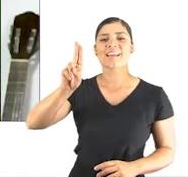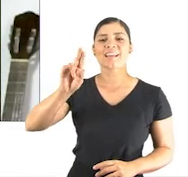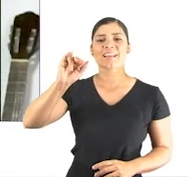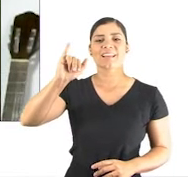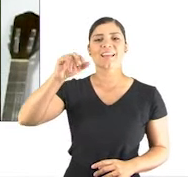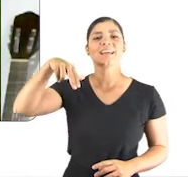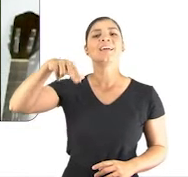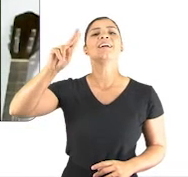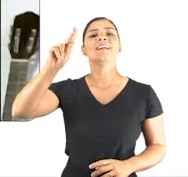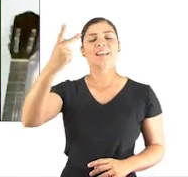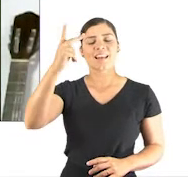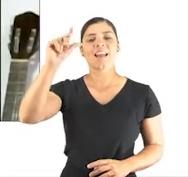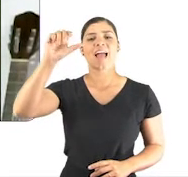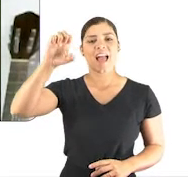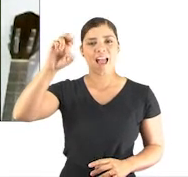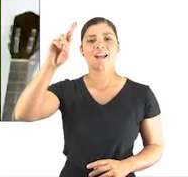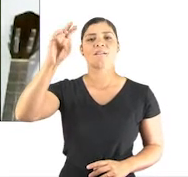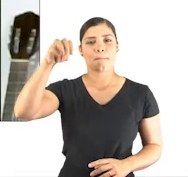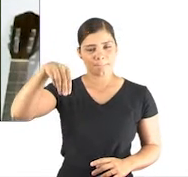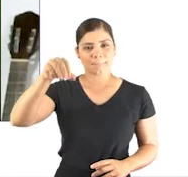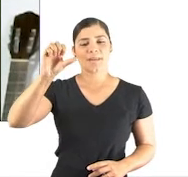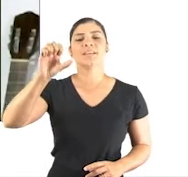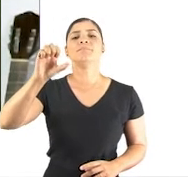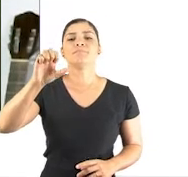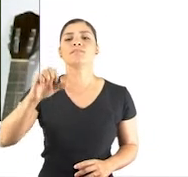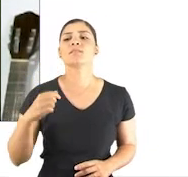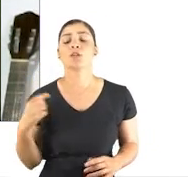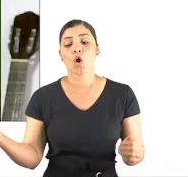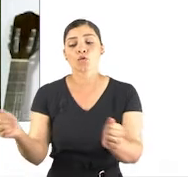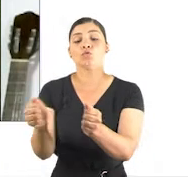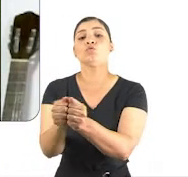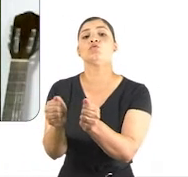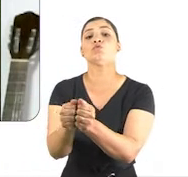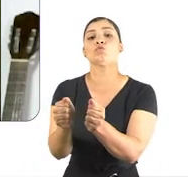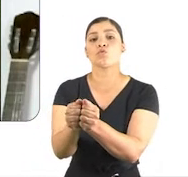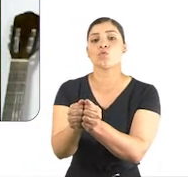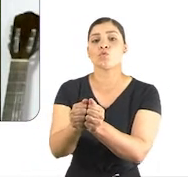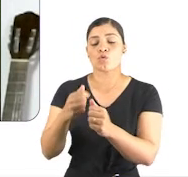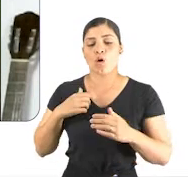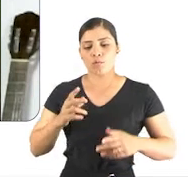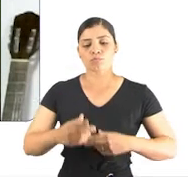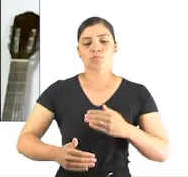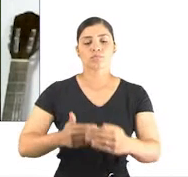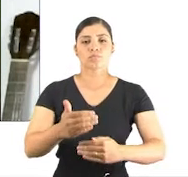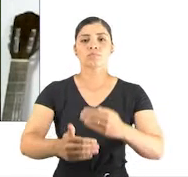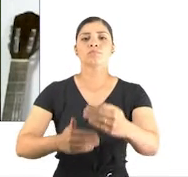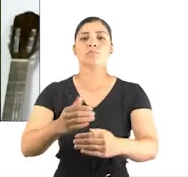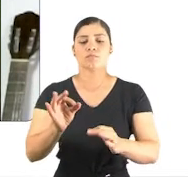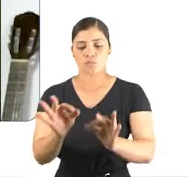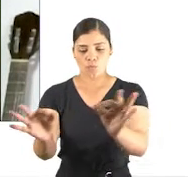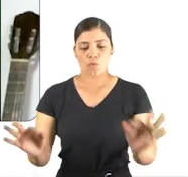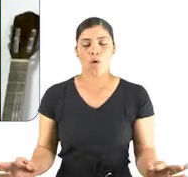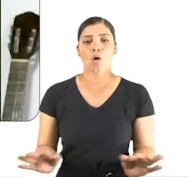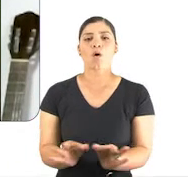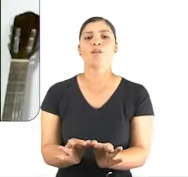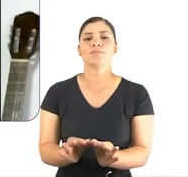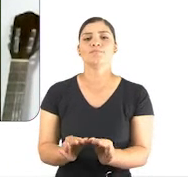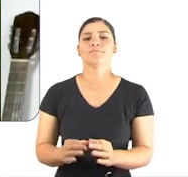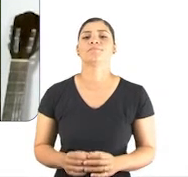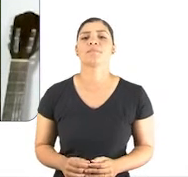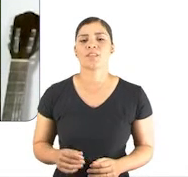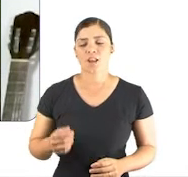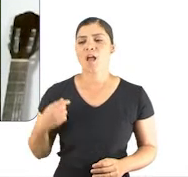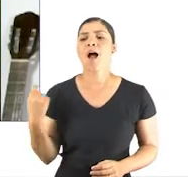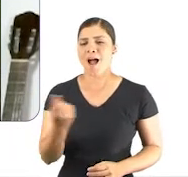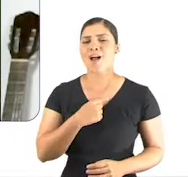processo de cocriação e juntos caminhamos na agilização dessa etapa. Guilherme, nós ficamos muito felizes com o